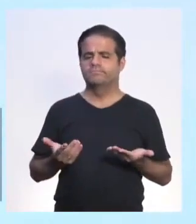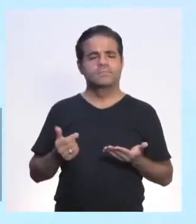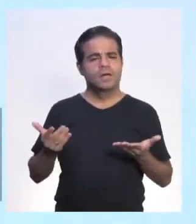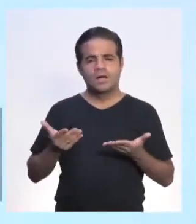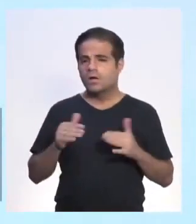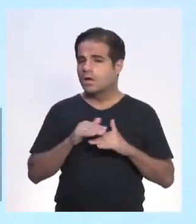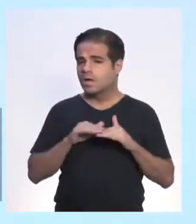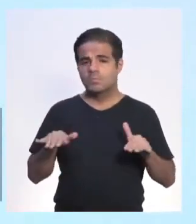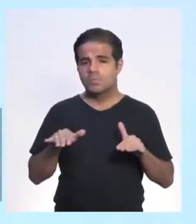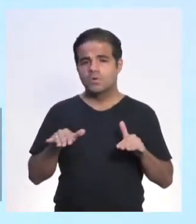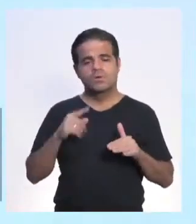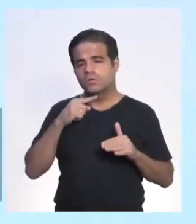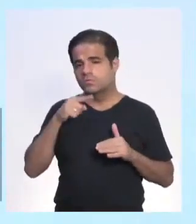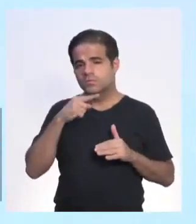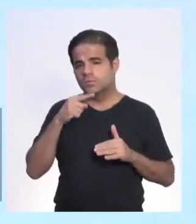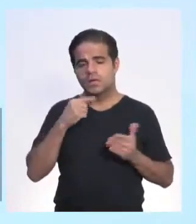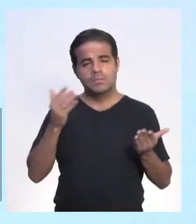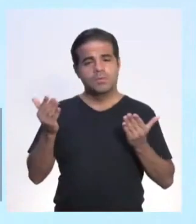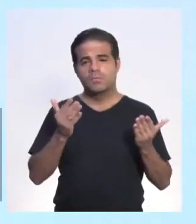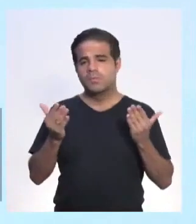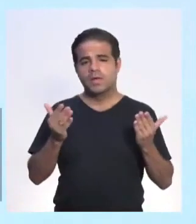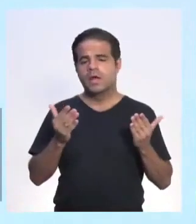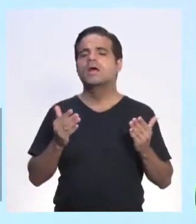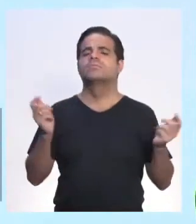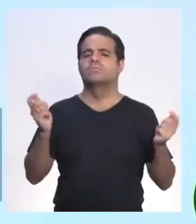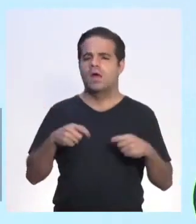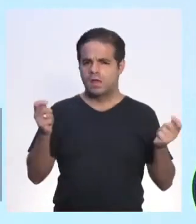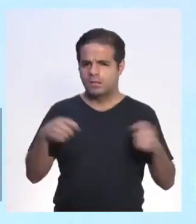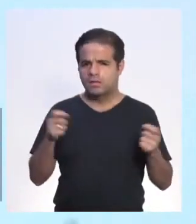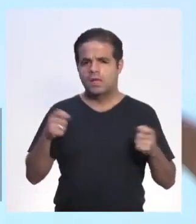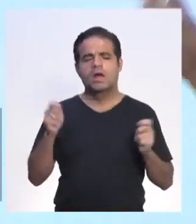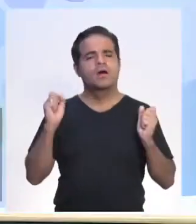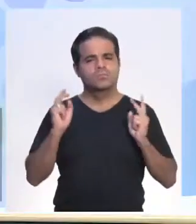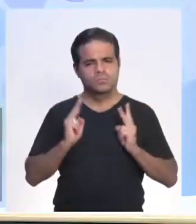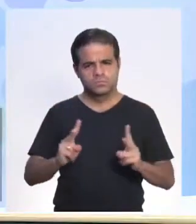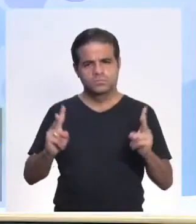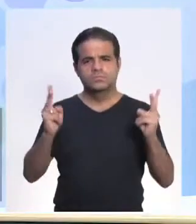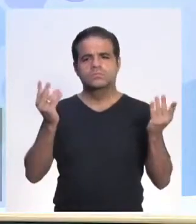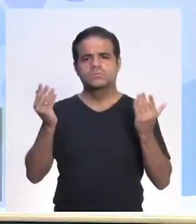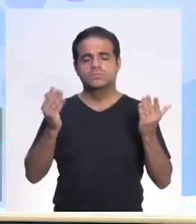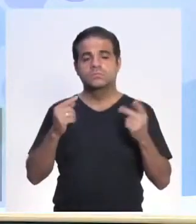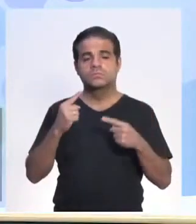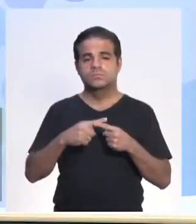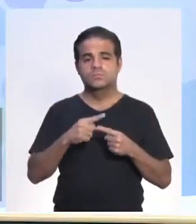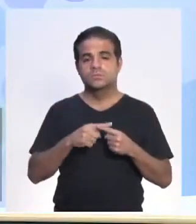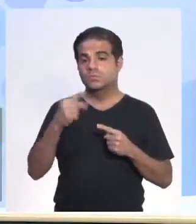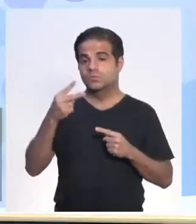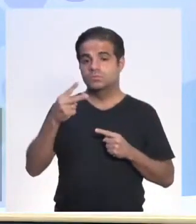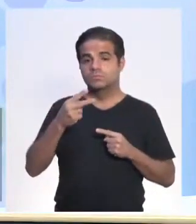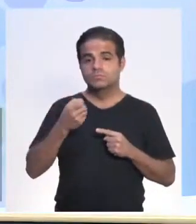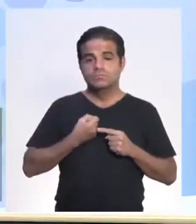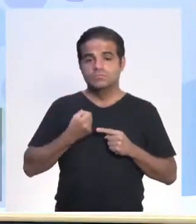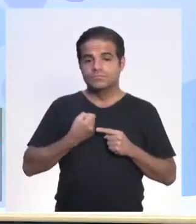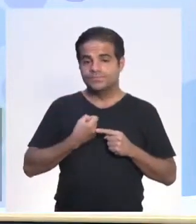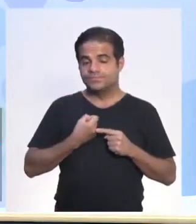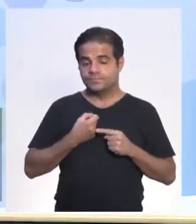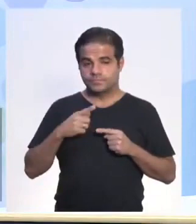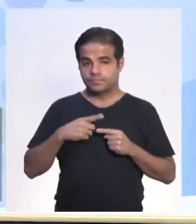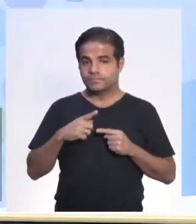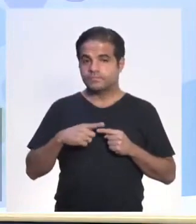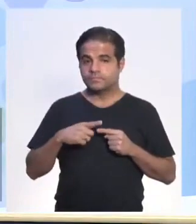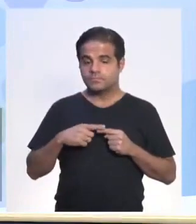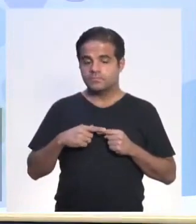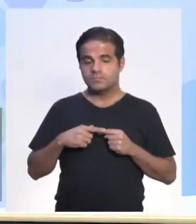agora acabou, não dá mais para comparar. Dá sim, porque este segundo número tem o